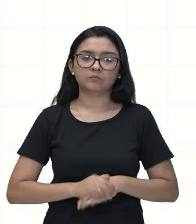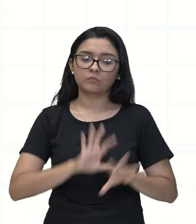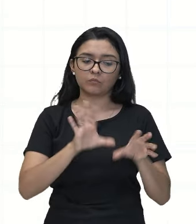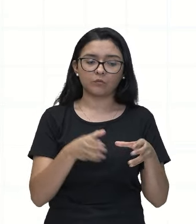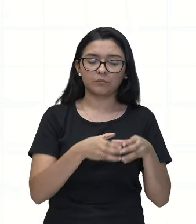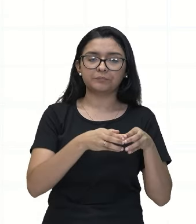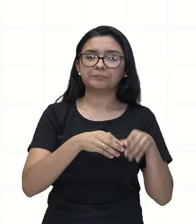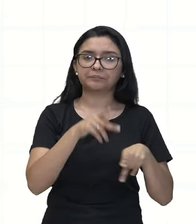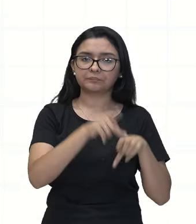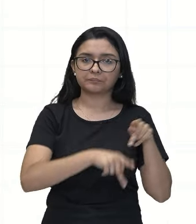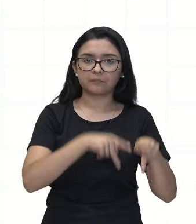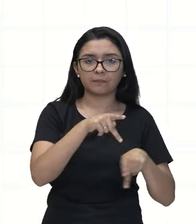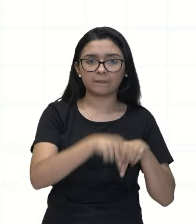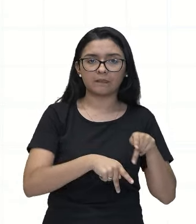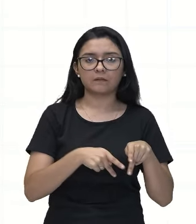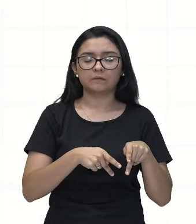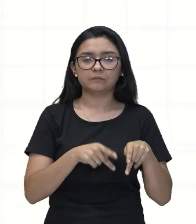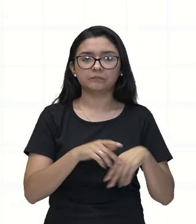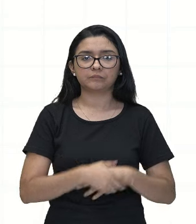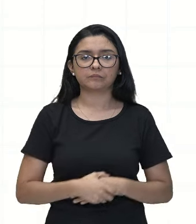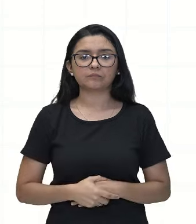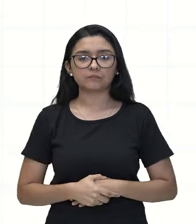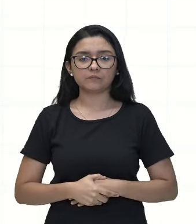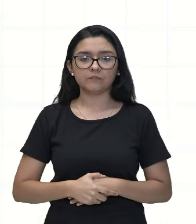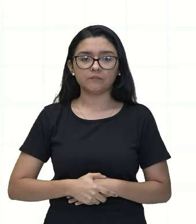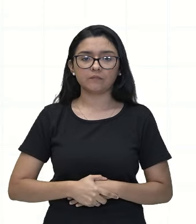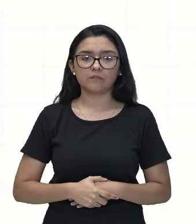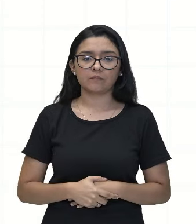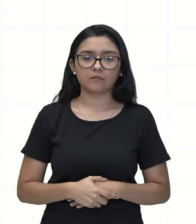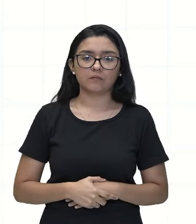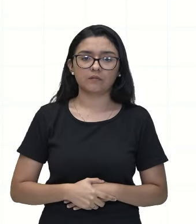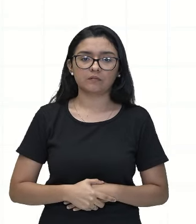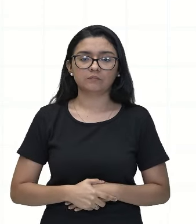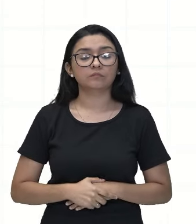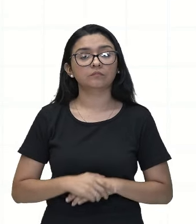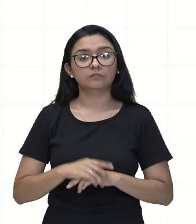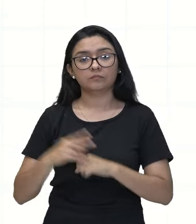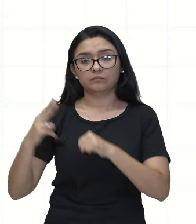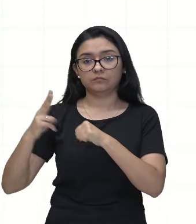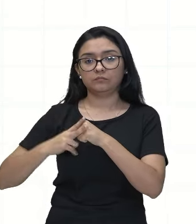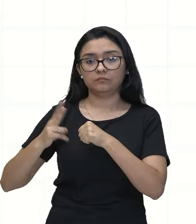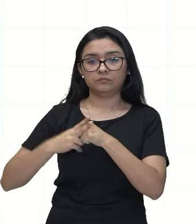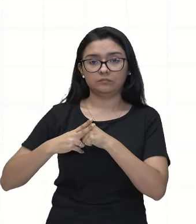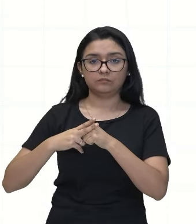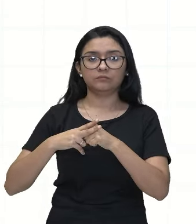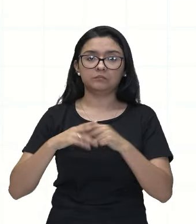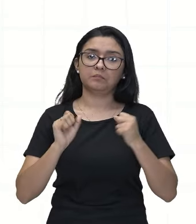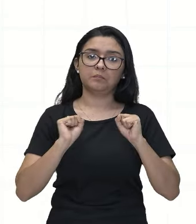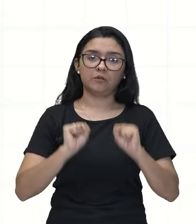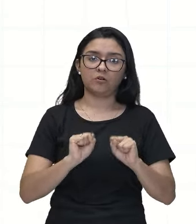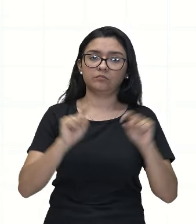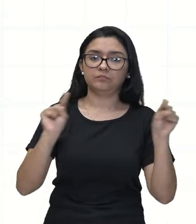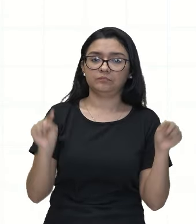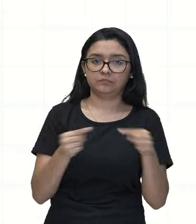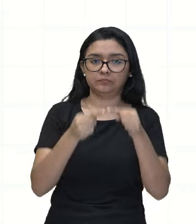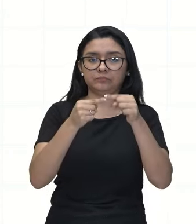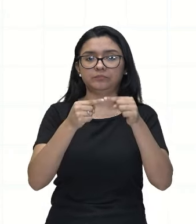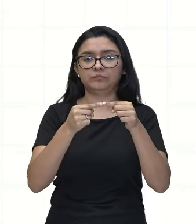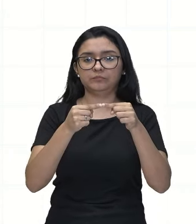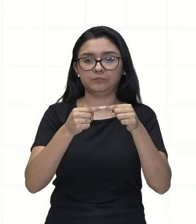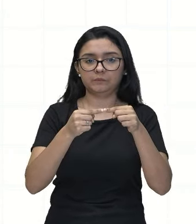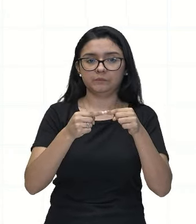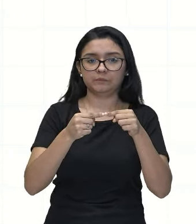das pessoas ou seja a maioria das pessoas então o verbo pode concordar com essa palavra então a gente chama de concordância